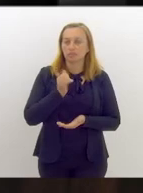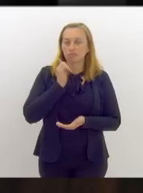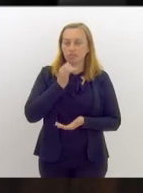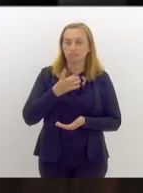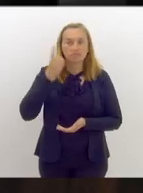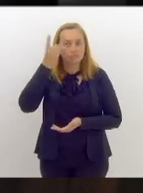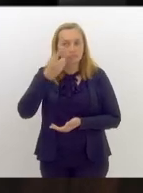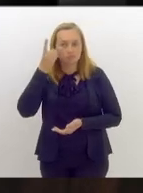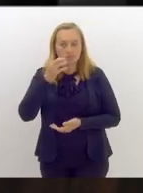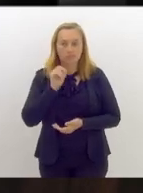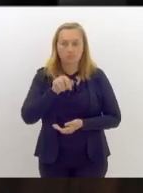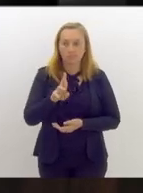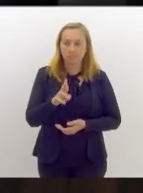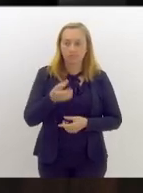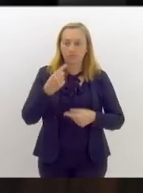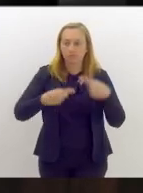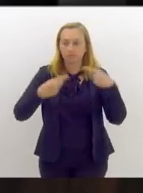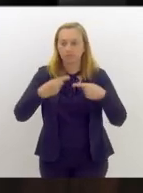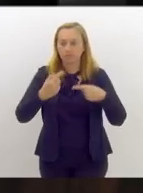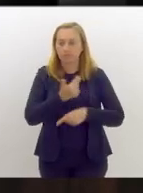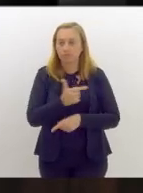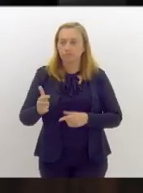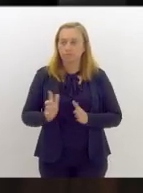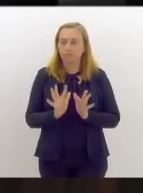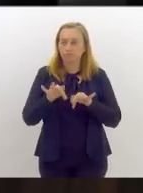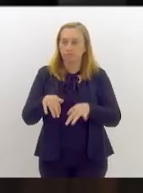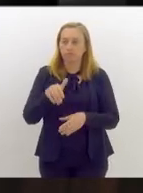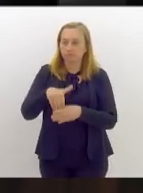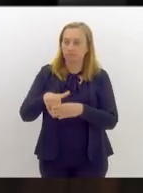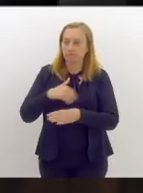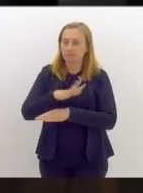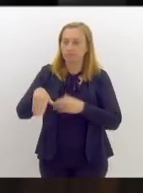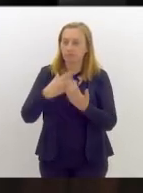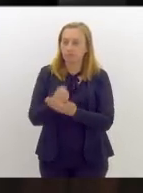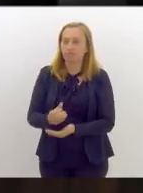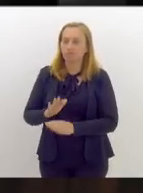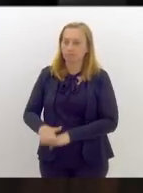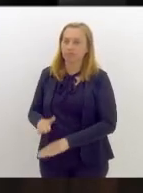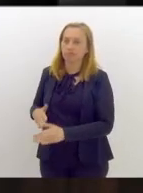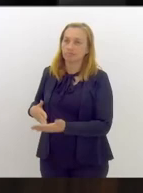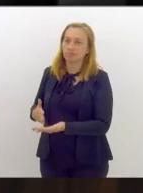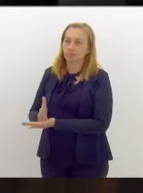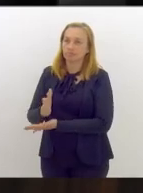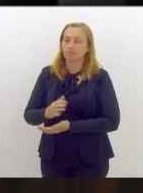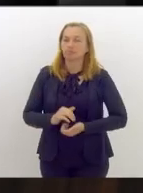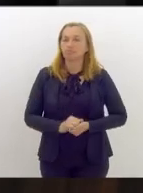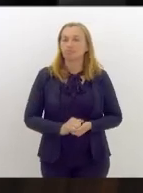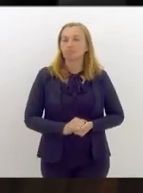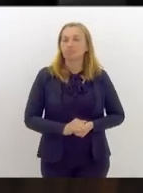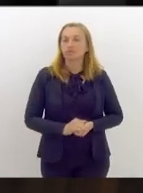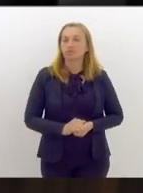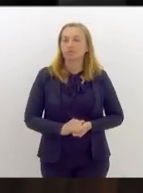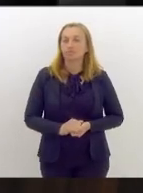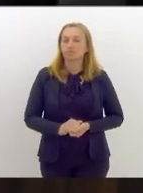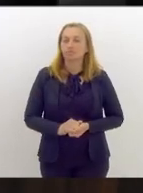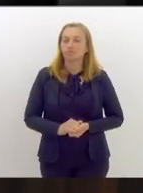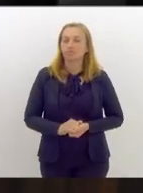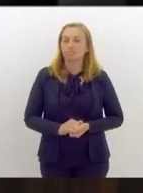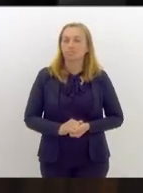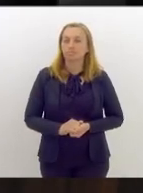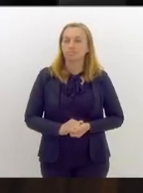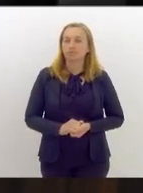Rosenberg Reis. Em discussão, não havendo o que querer discutir, encerrada a discussão, em votação, os senhores que aprovam, permaneçam como estão, aprovados.